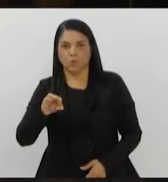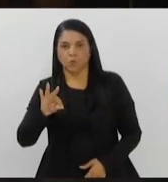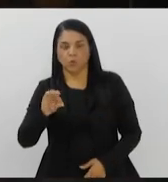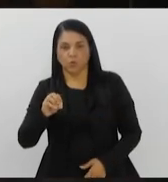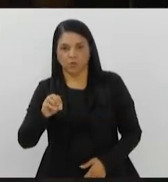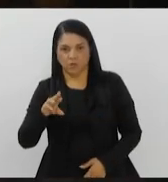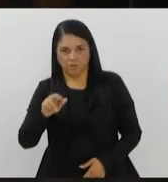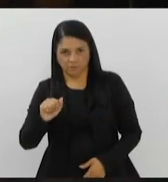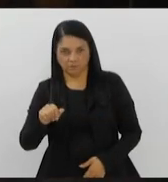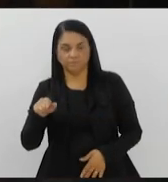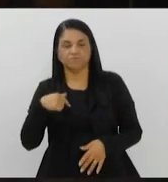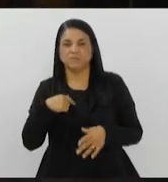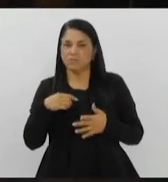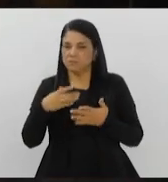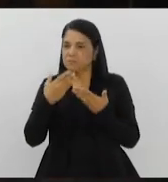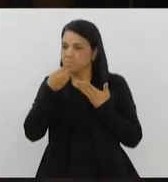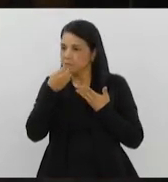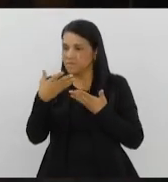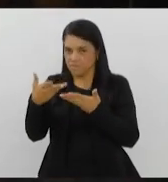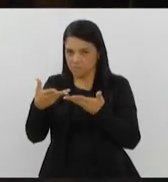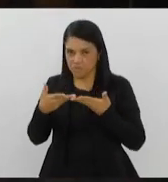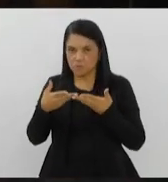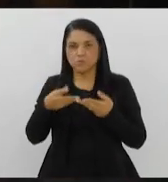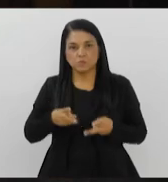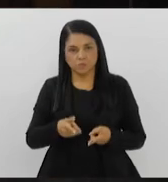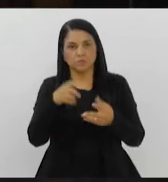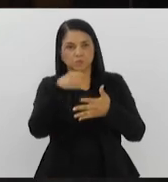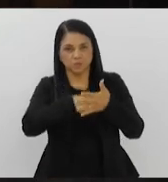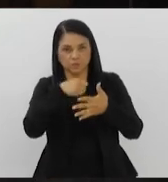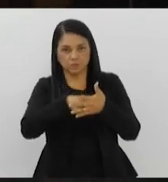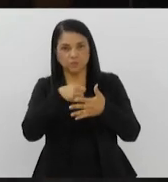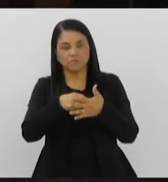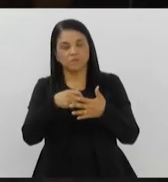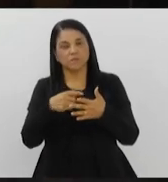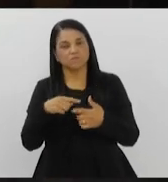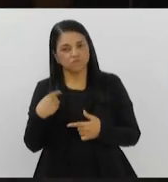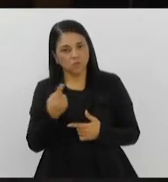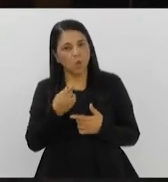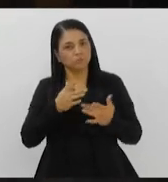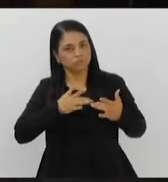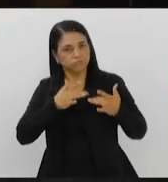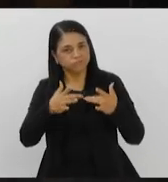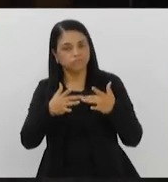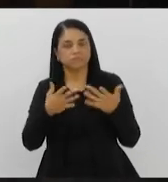e continuem na luta e conte conosco, tá bom? Contem sempre conosco.